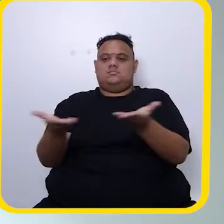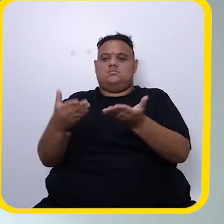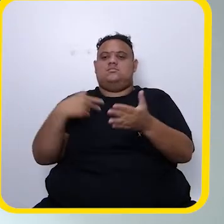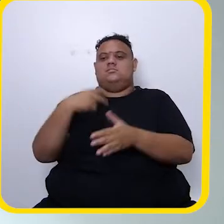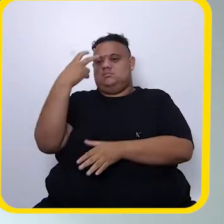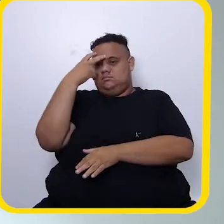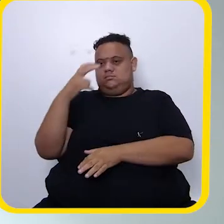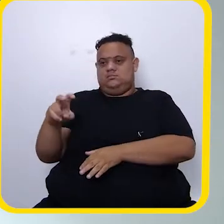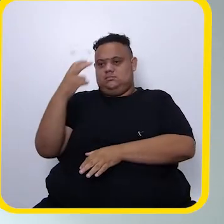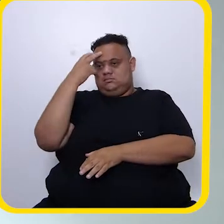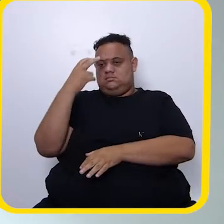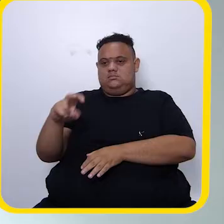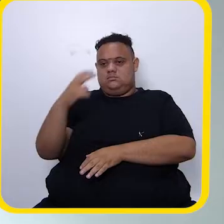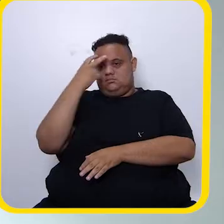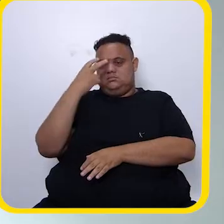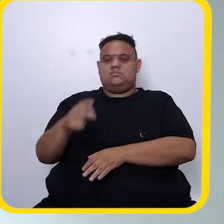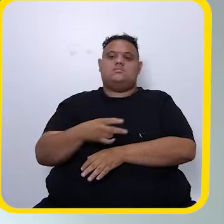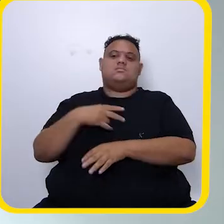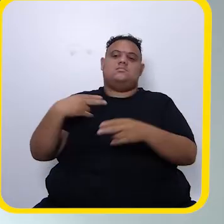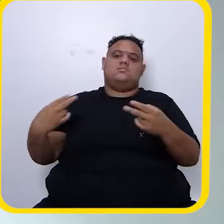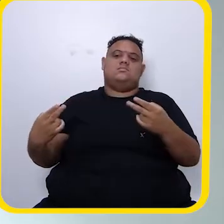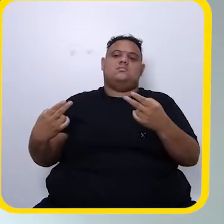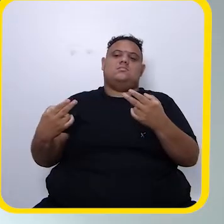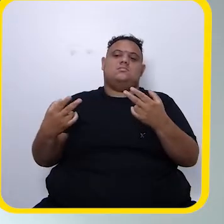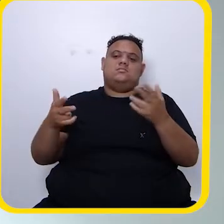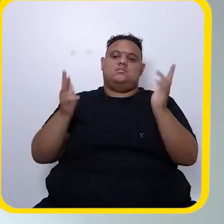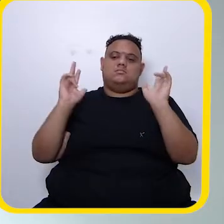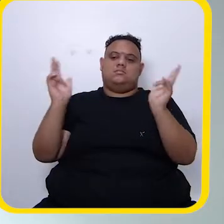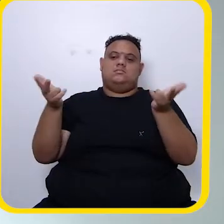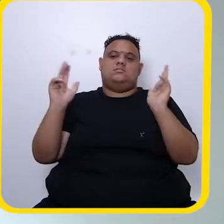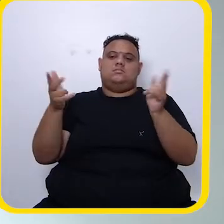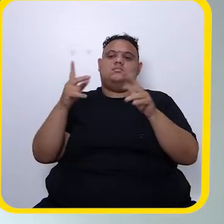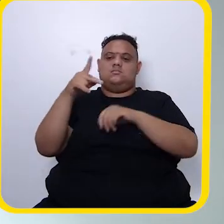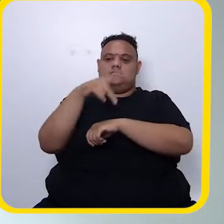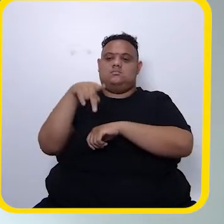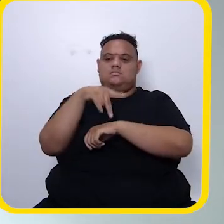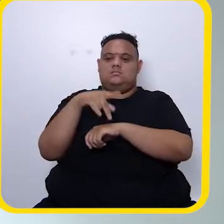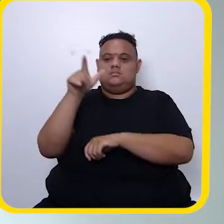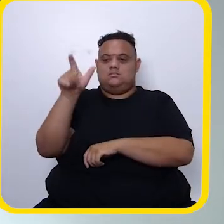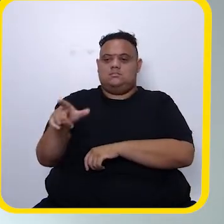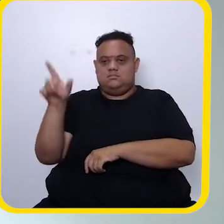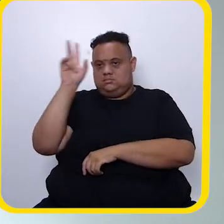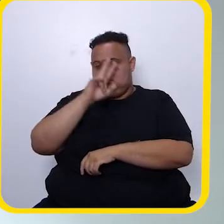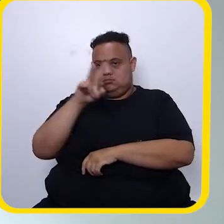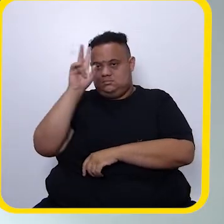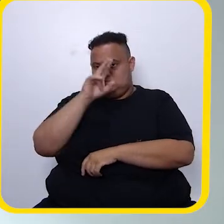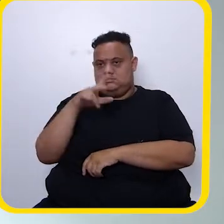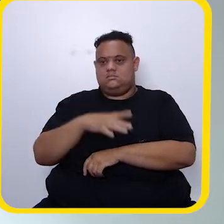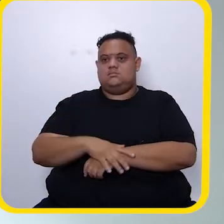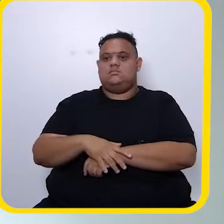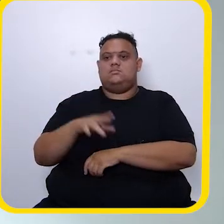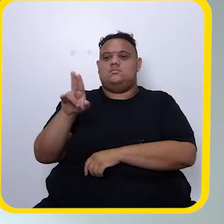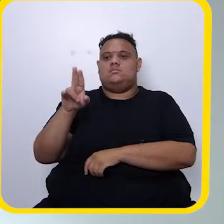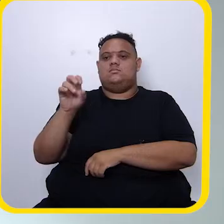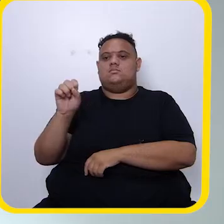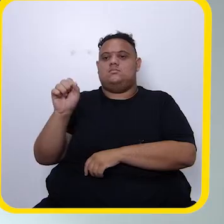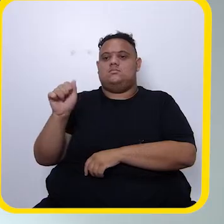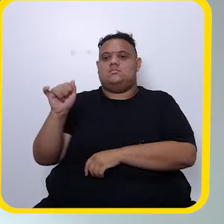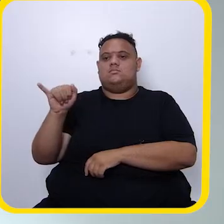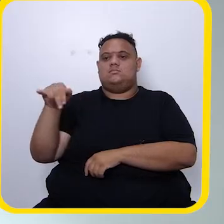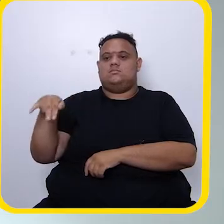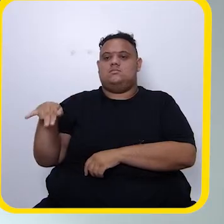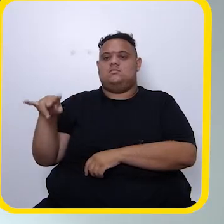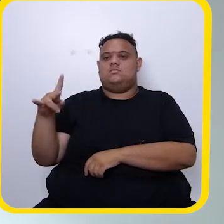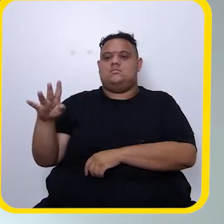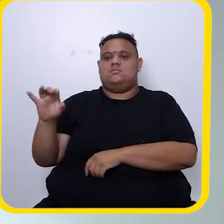difunde, né, essa sua cultura da música do reggae, né, e também é o país, né, para quem aqui está lembrado, do Usain Bolt, né,